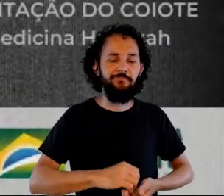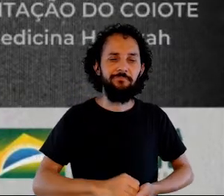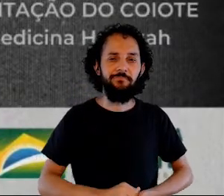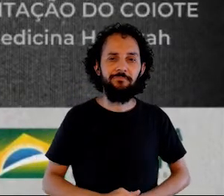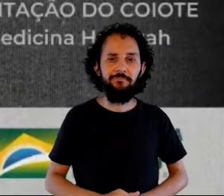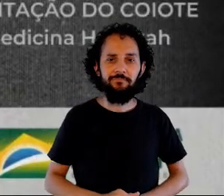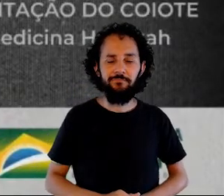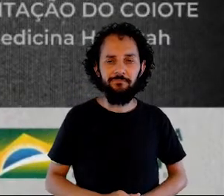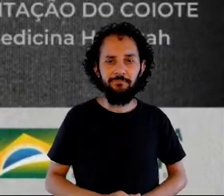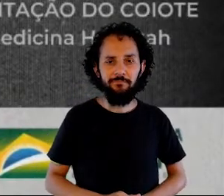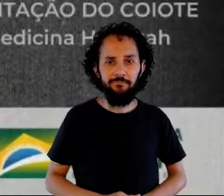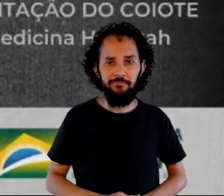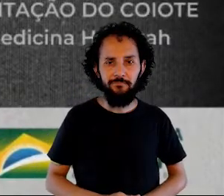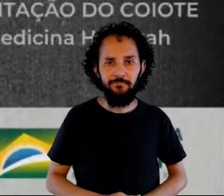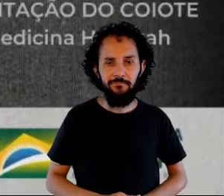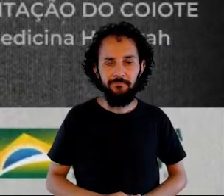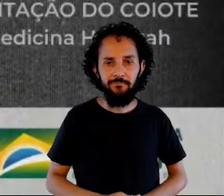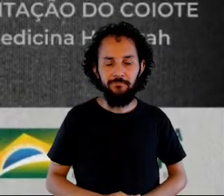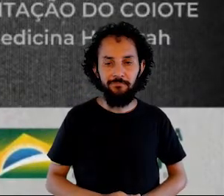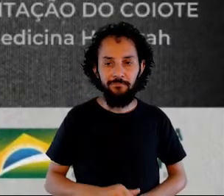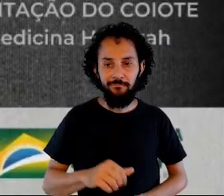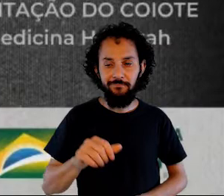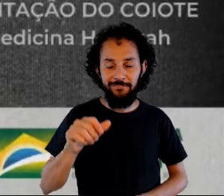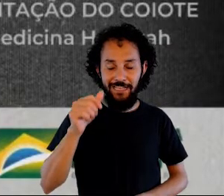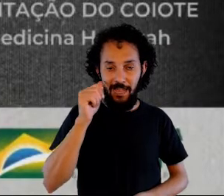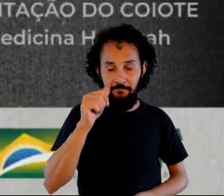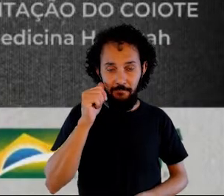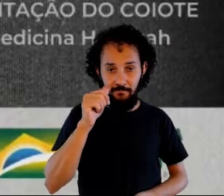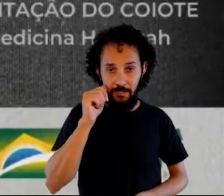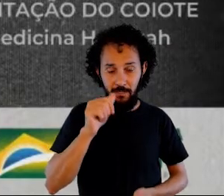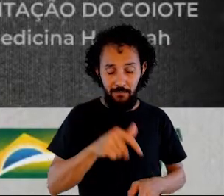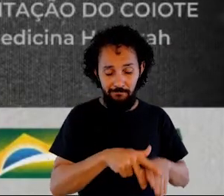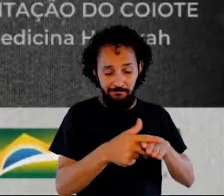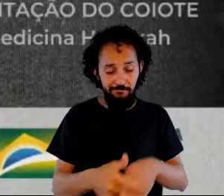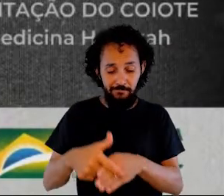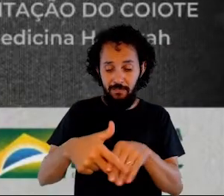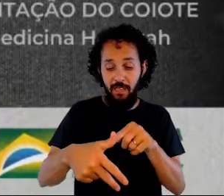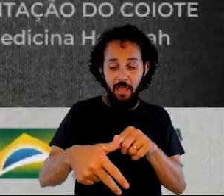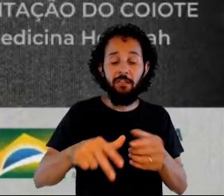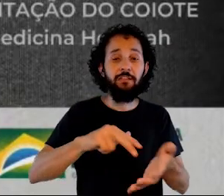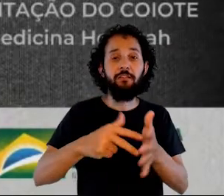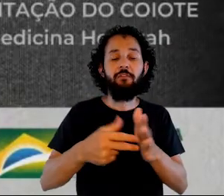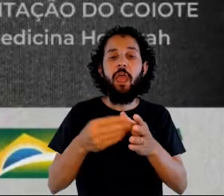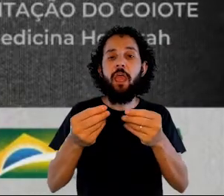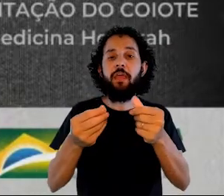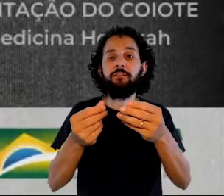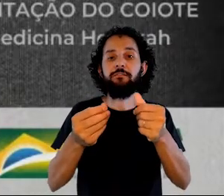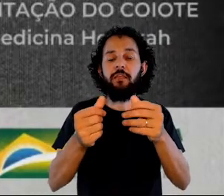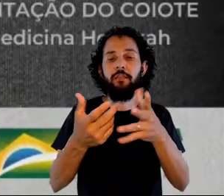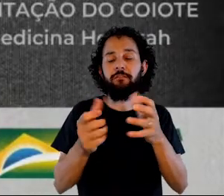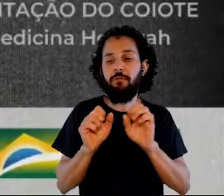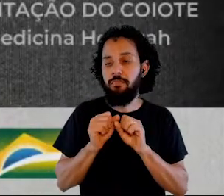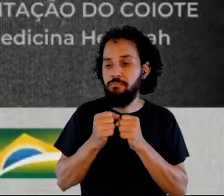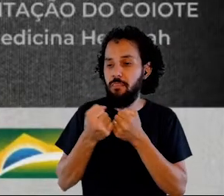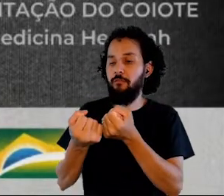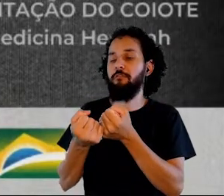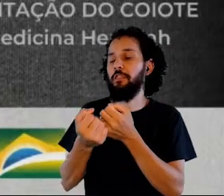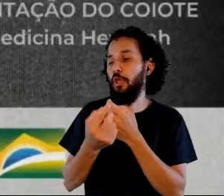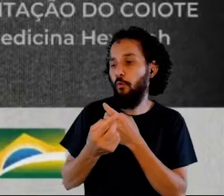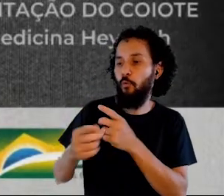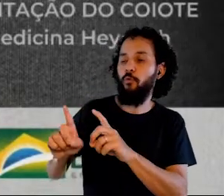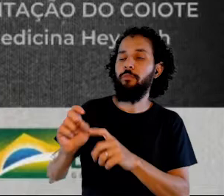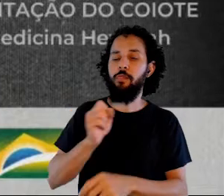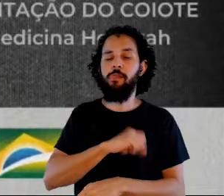Essa menina é a essência para se defender das armadilhas do mundo